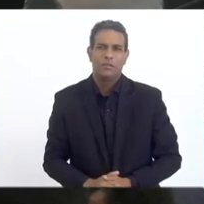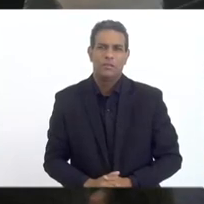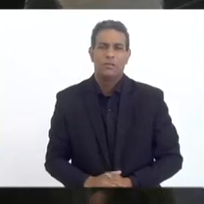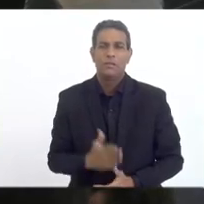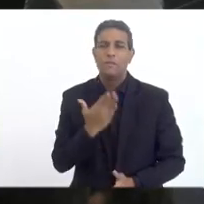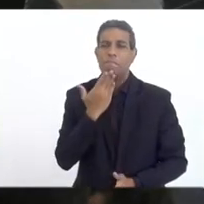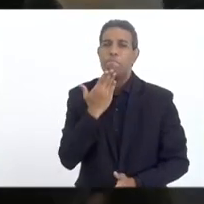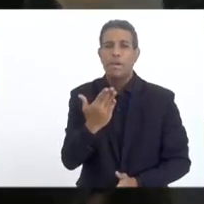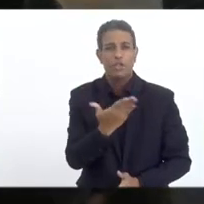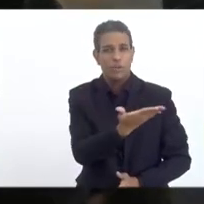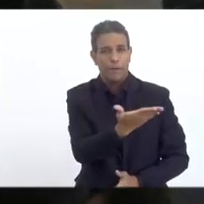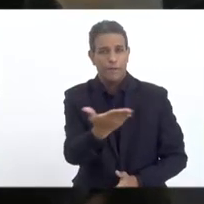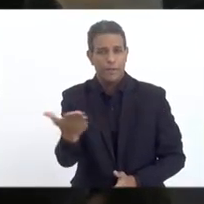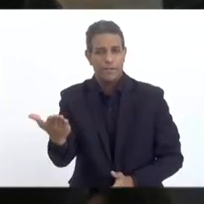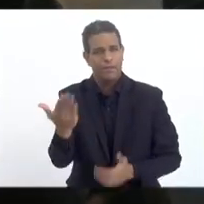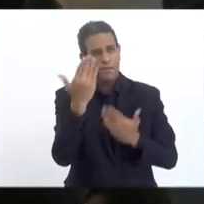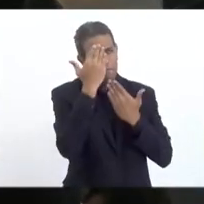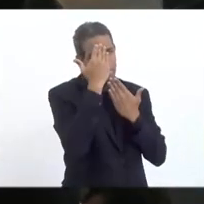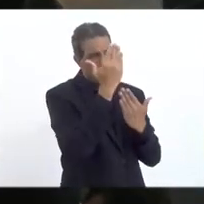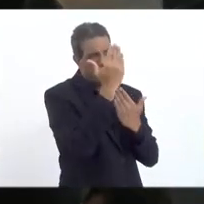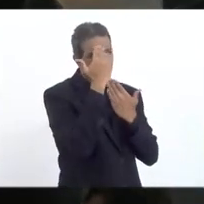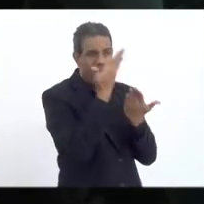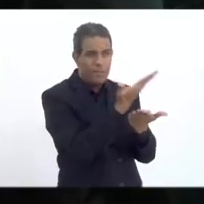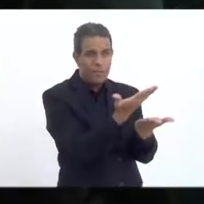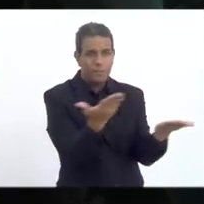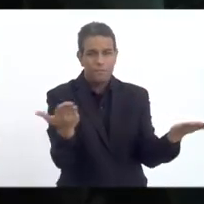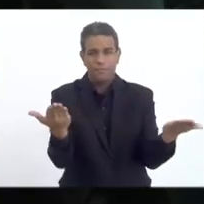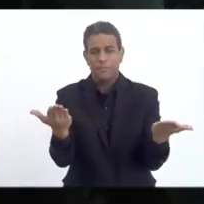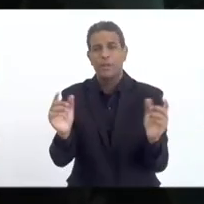para... Obrigado.